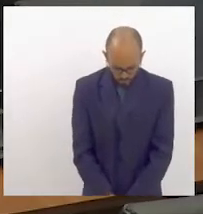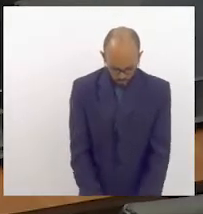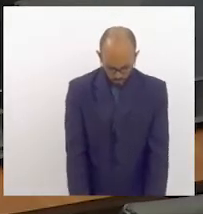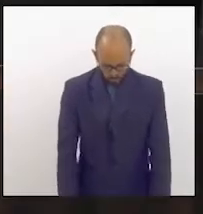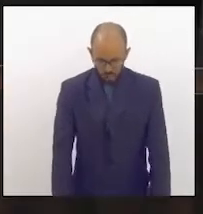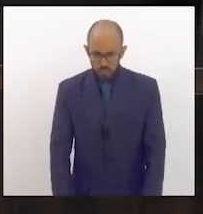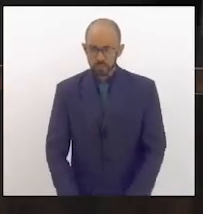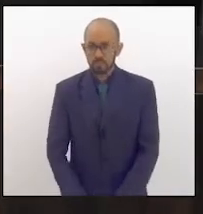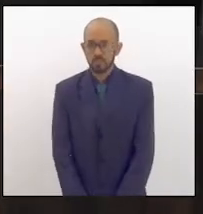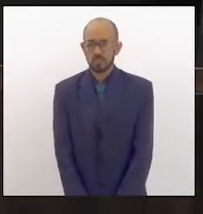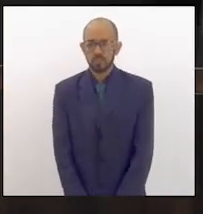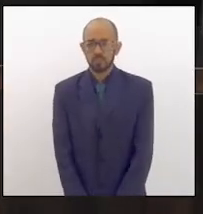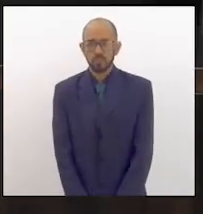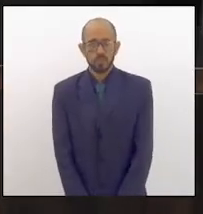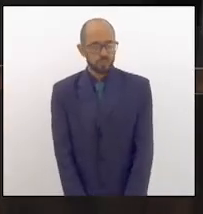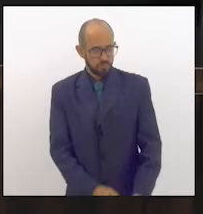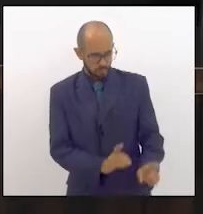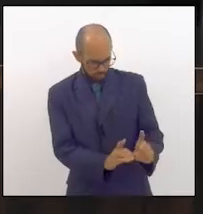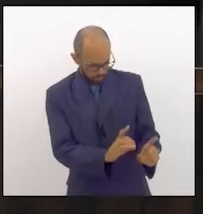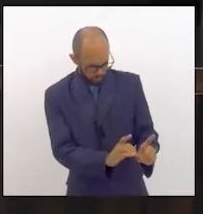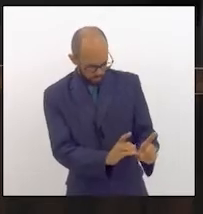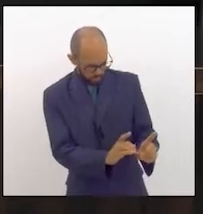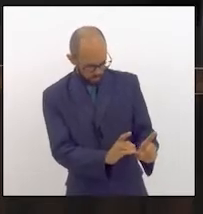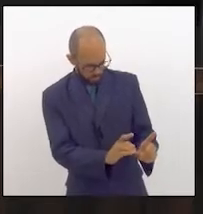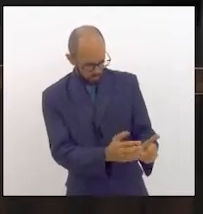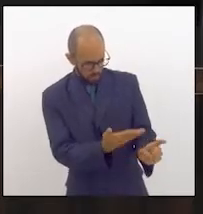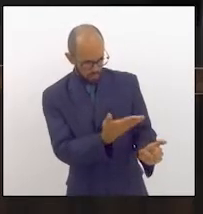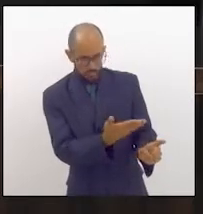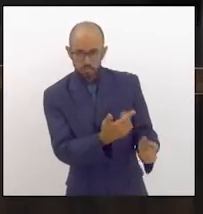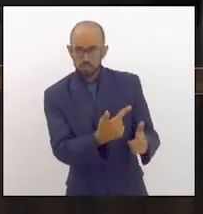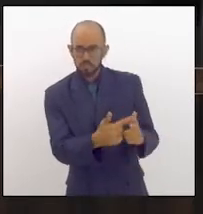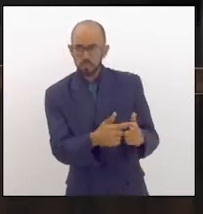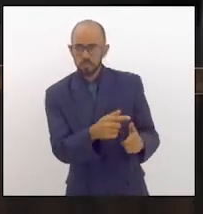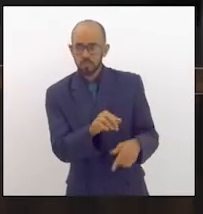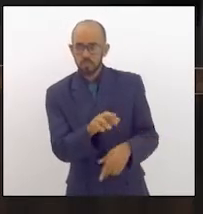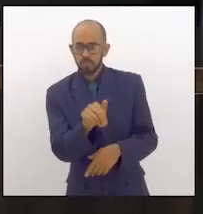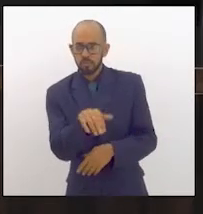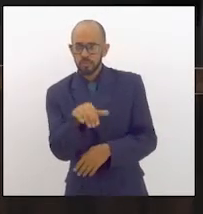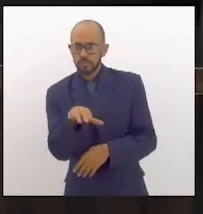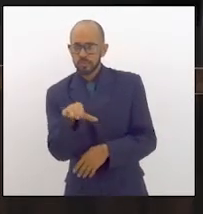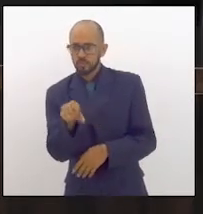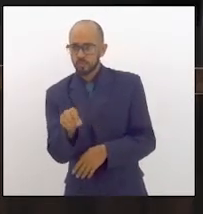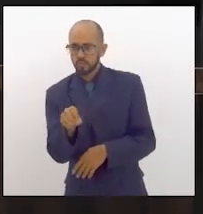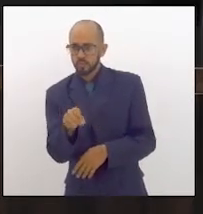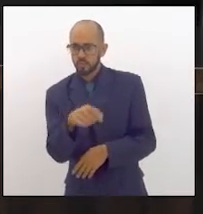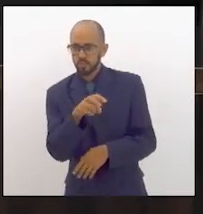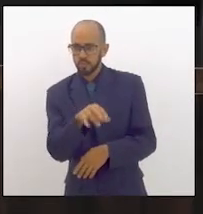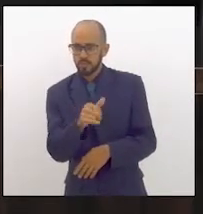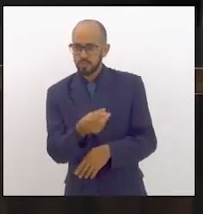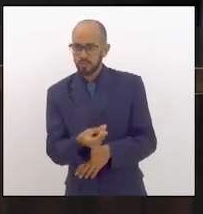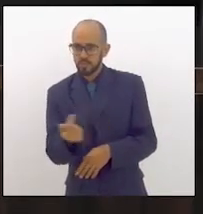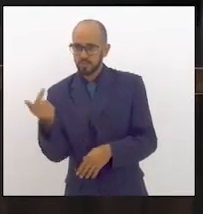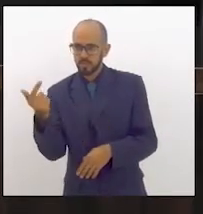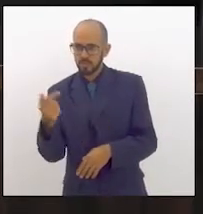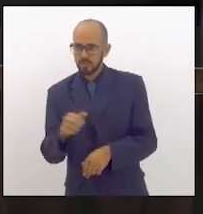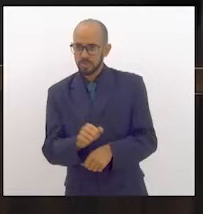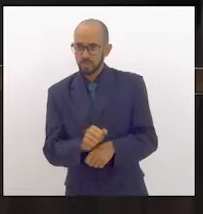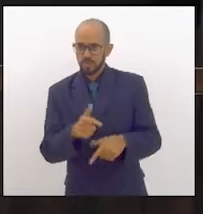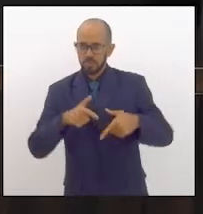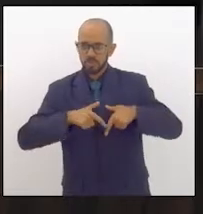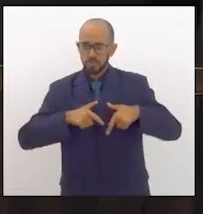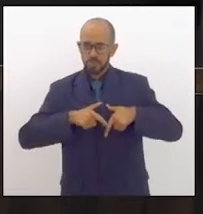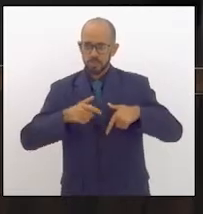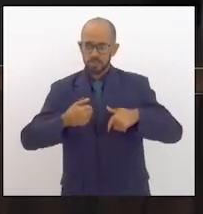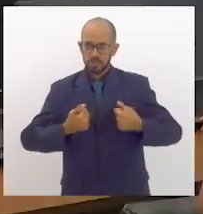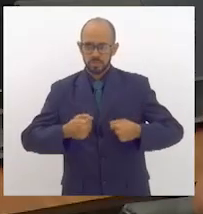a discutir e não é porque o Francisco vai ser tirar ele tá com uma medalha aqui ele vai acabar indo embora porque ele